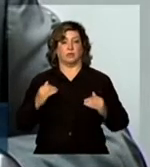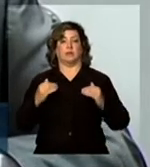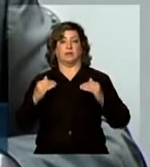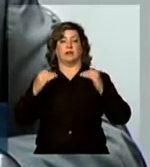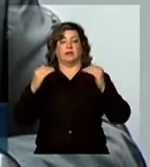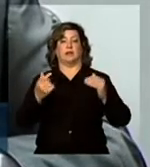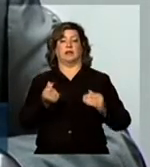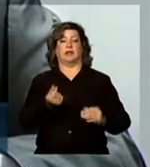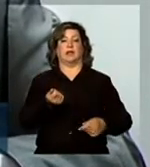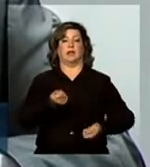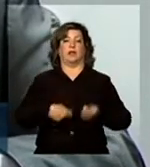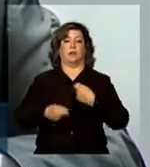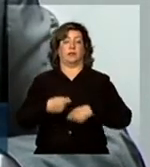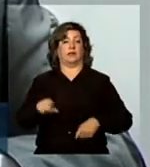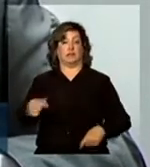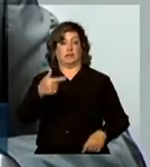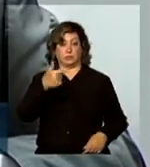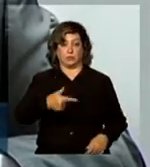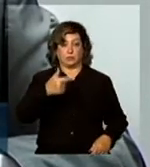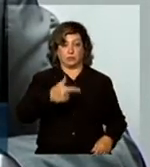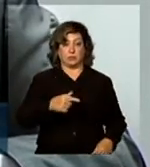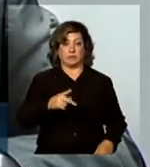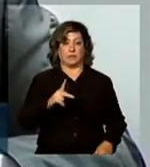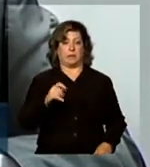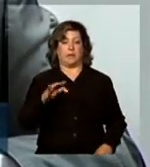da economia. A segunda parte é